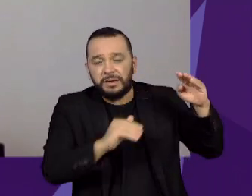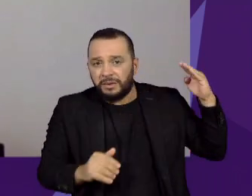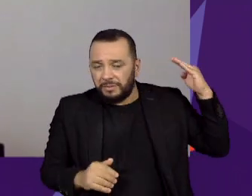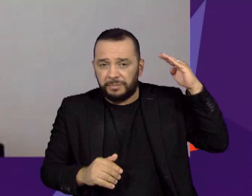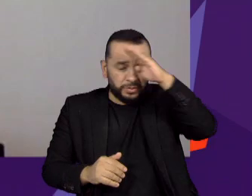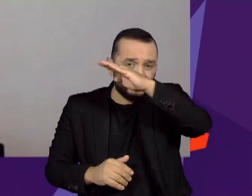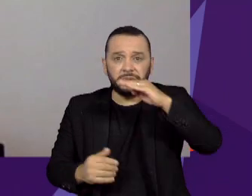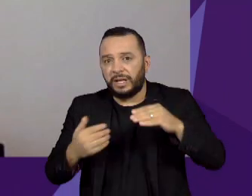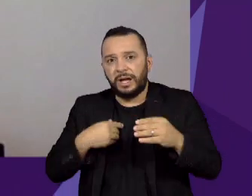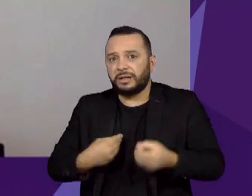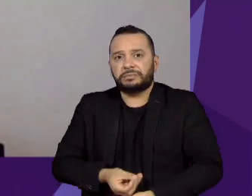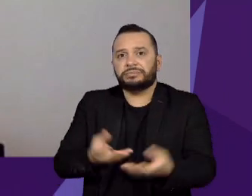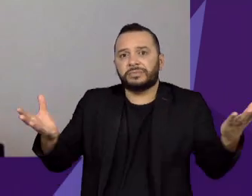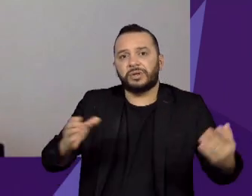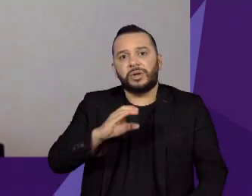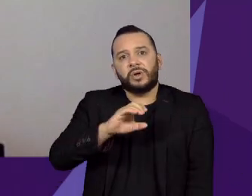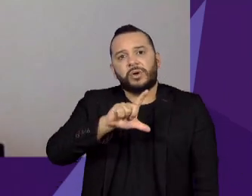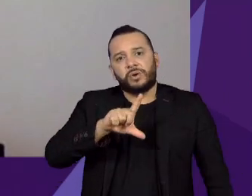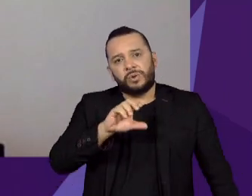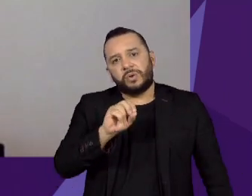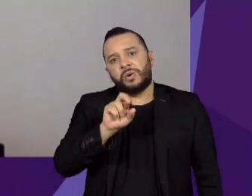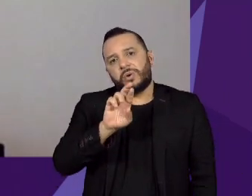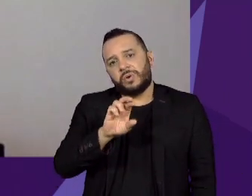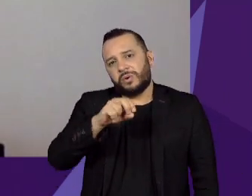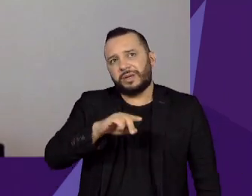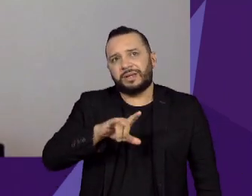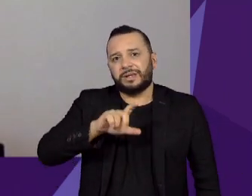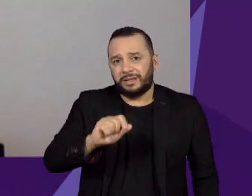Conselho Federal de Medicina, ele fez uma coisa